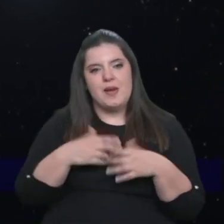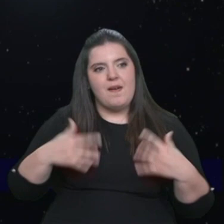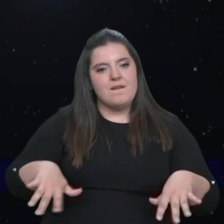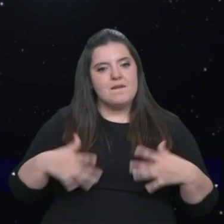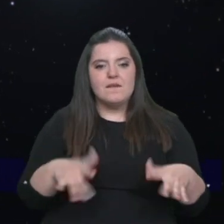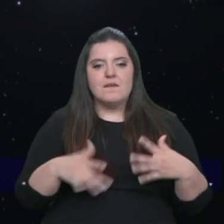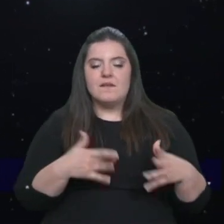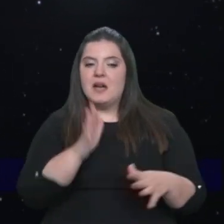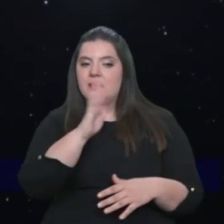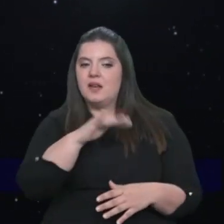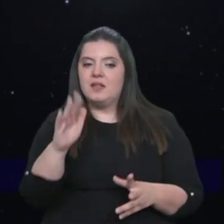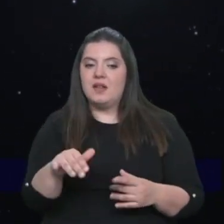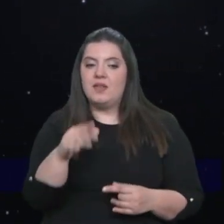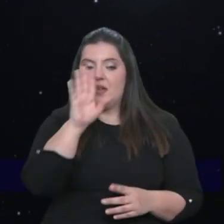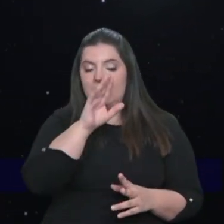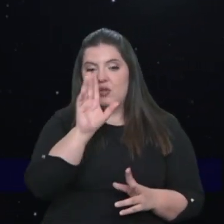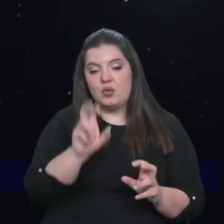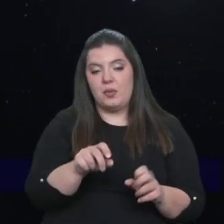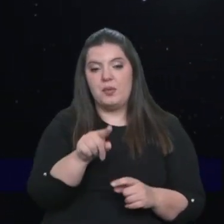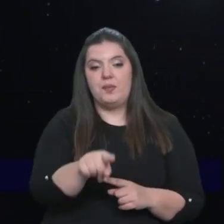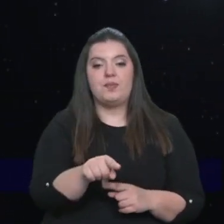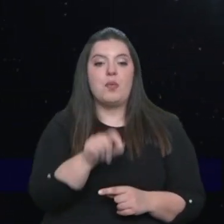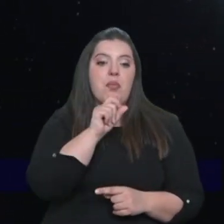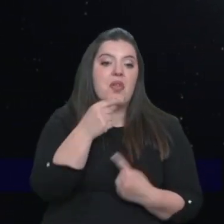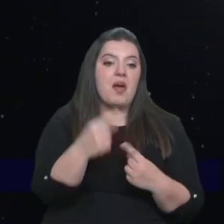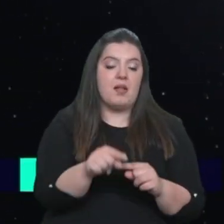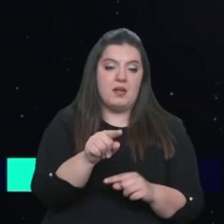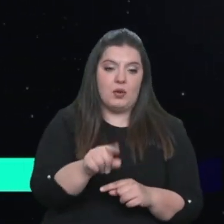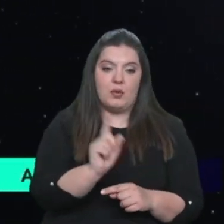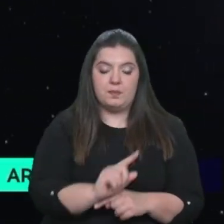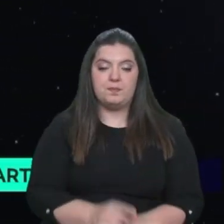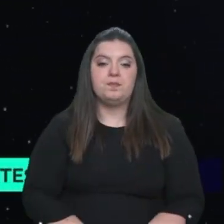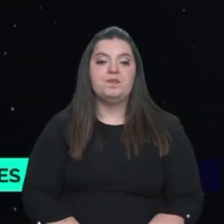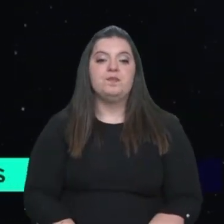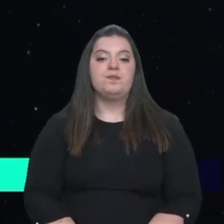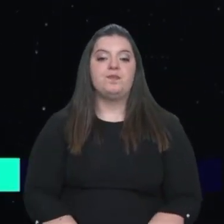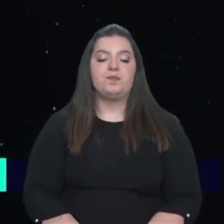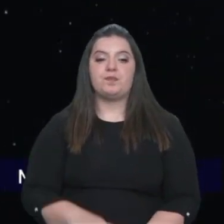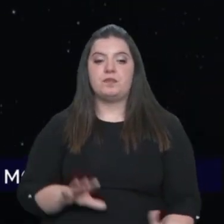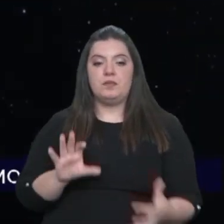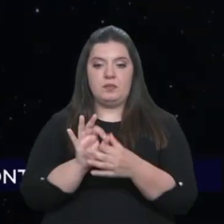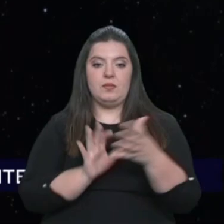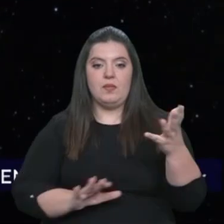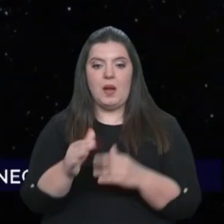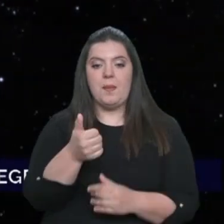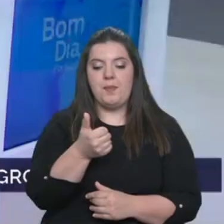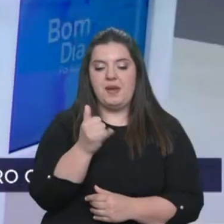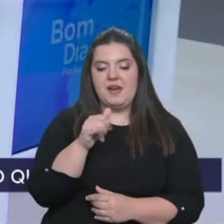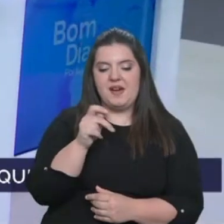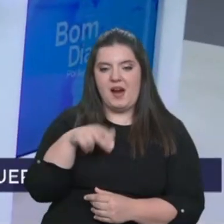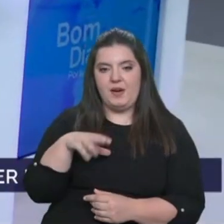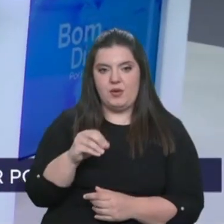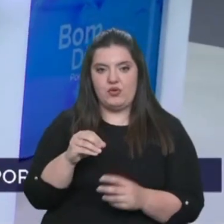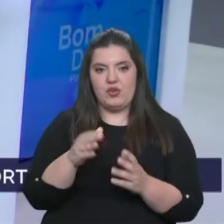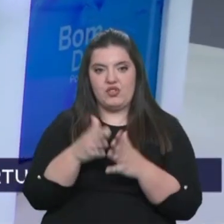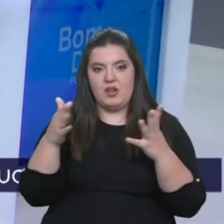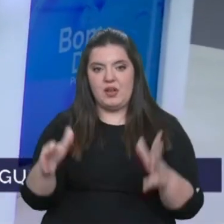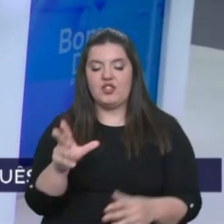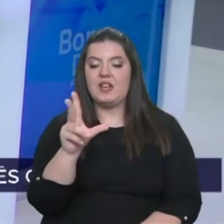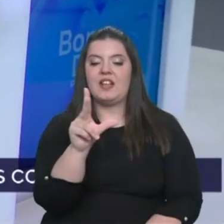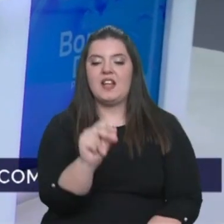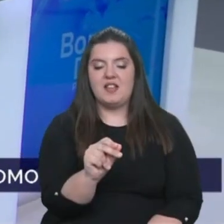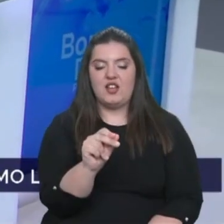científica sobre este Planeta 9. Algo pode existir ali. Agora, relações sobre binários gigantes, casais